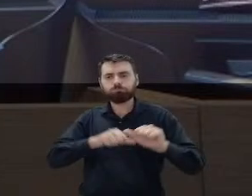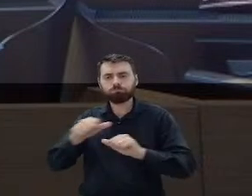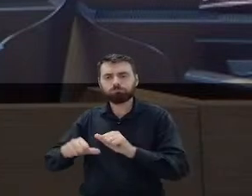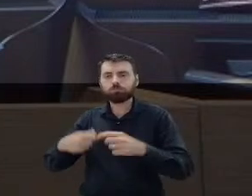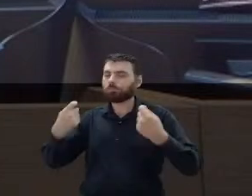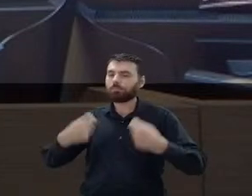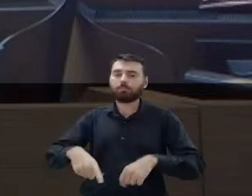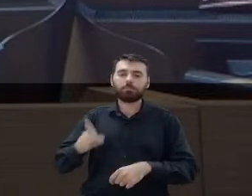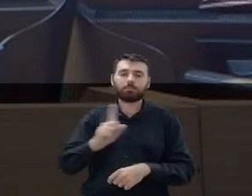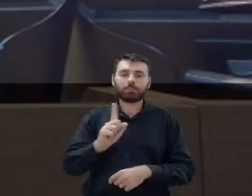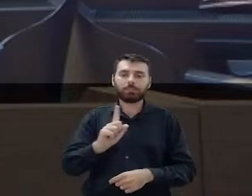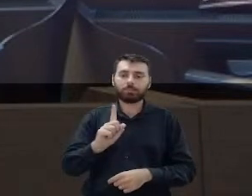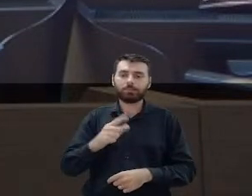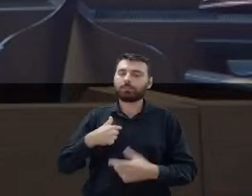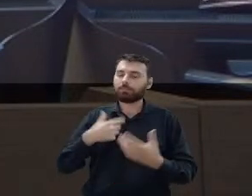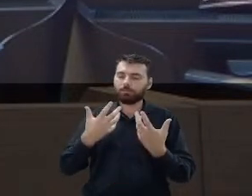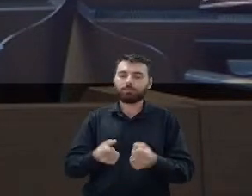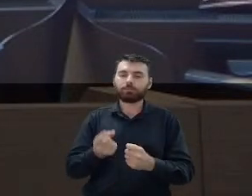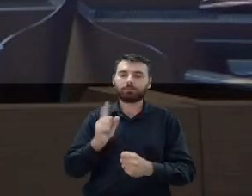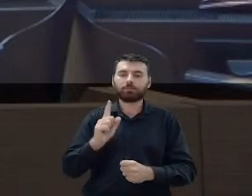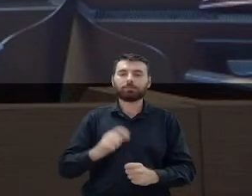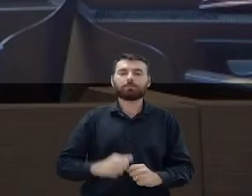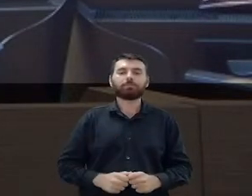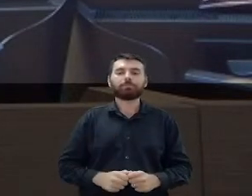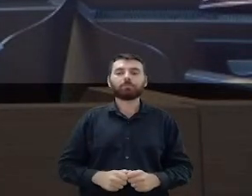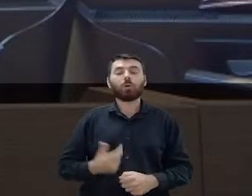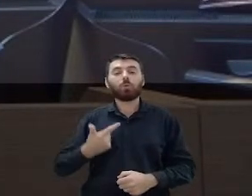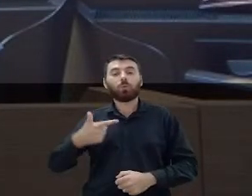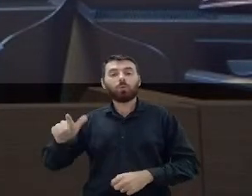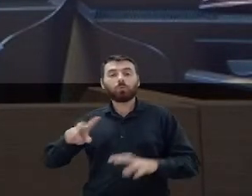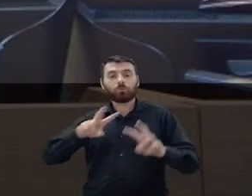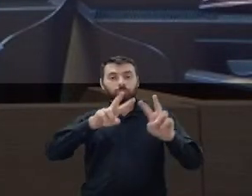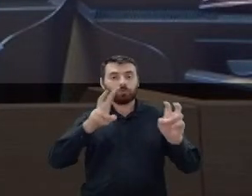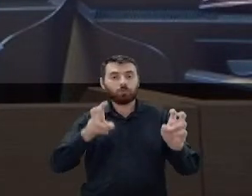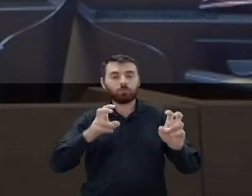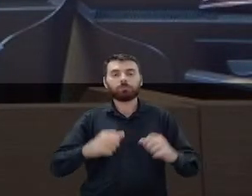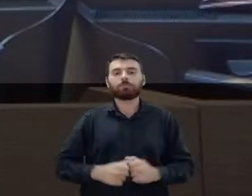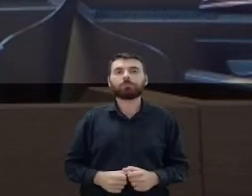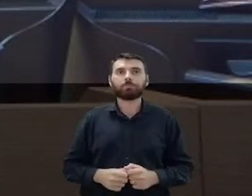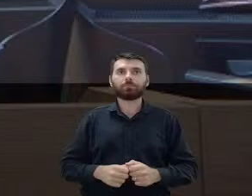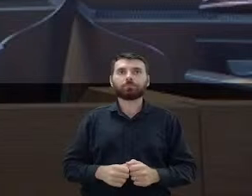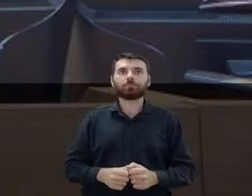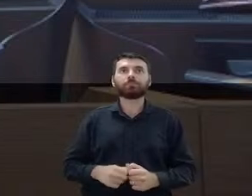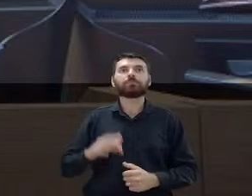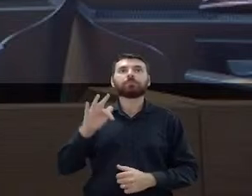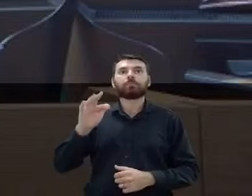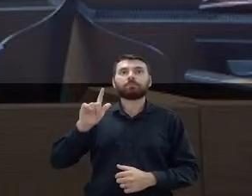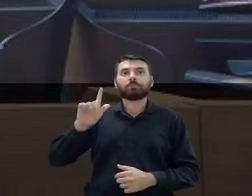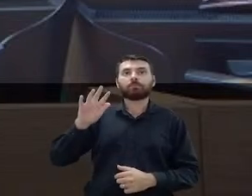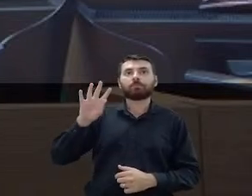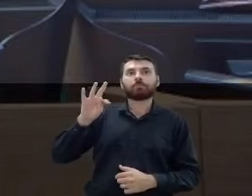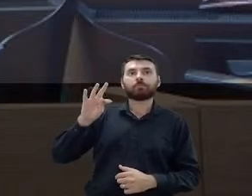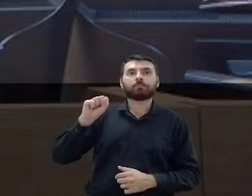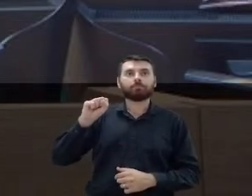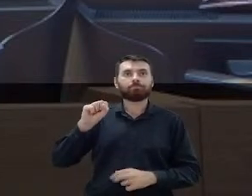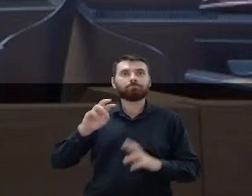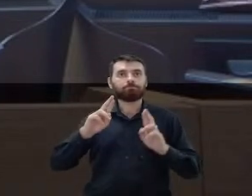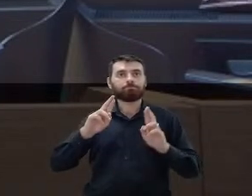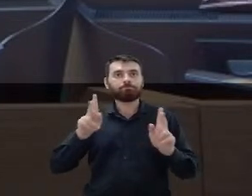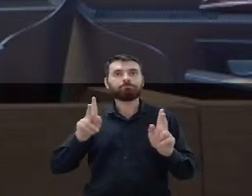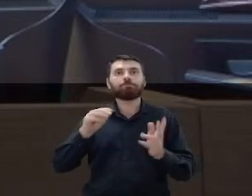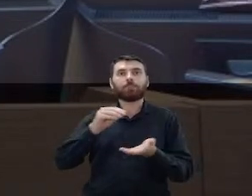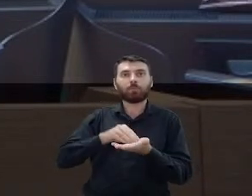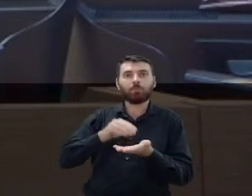provimento. Outro tópico, diferença reflexas em FGTS. A